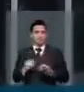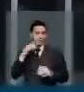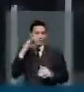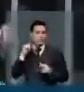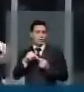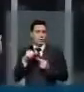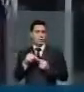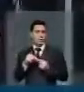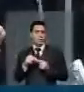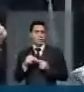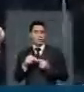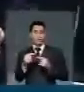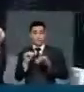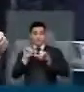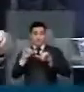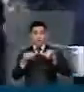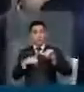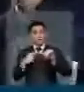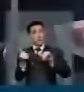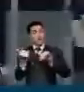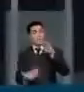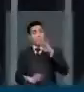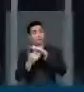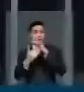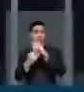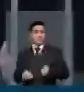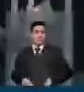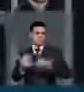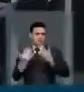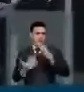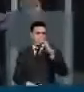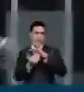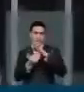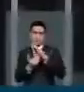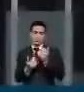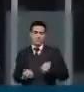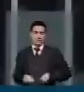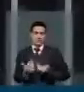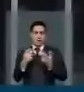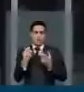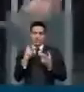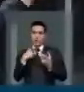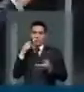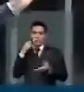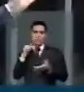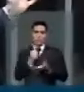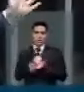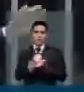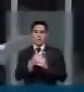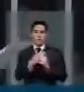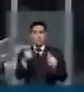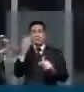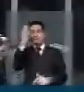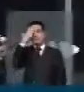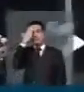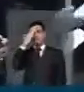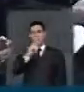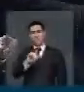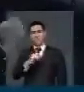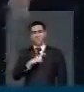Campanhas com teto, valor, máximo de gastos Só que isso eu sei que não vai acontecer